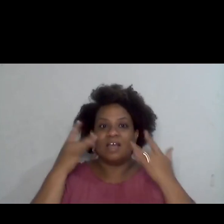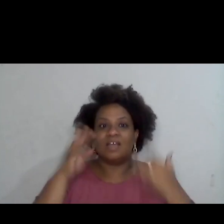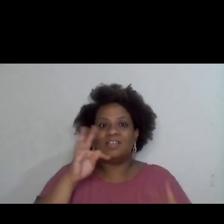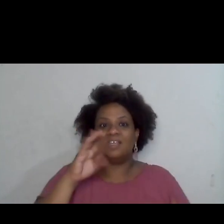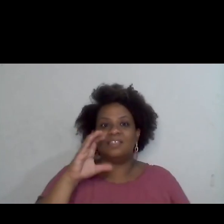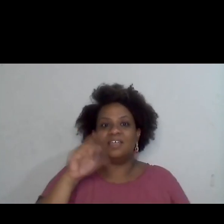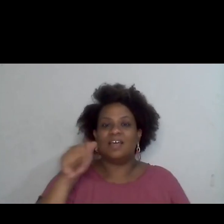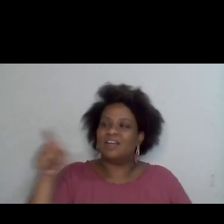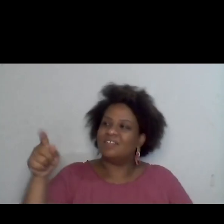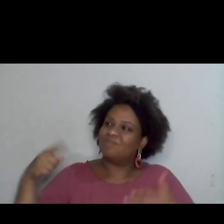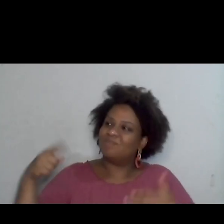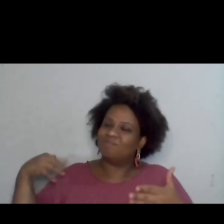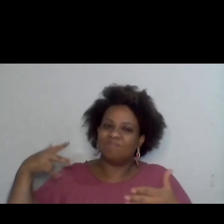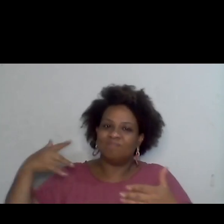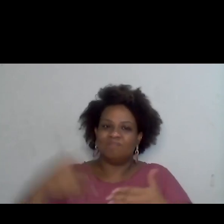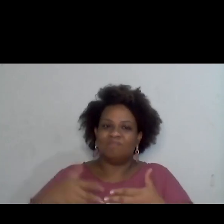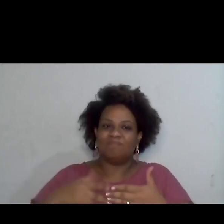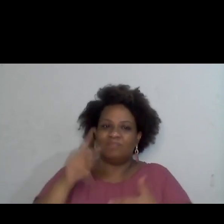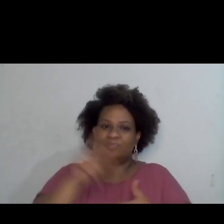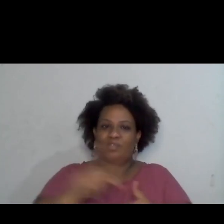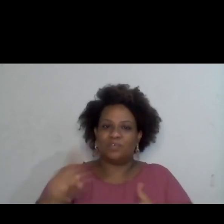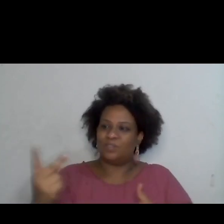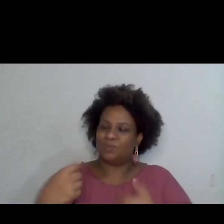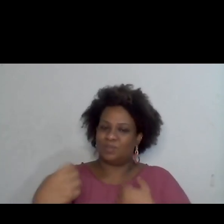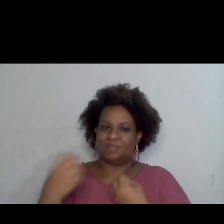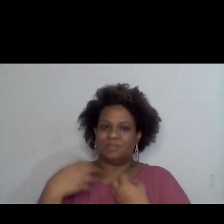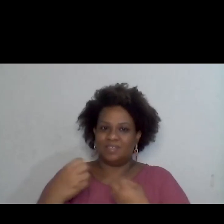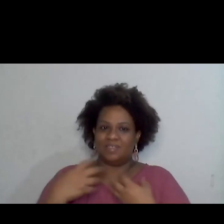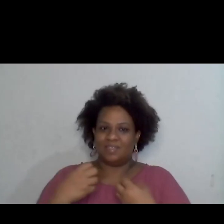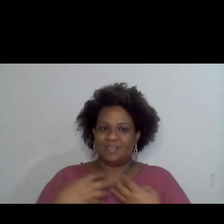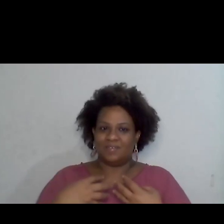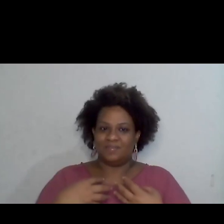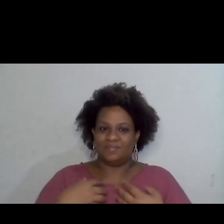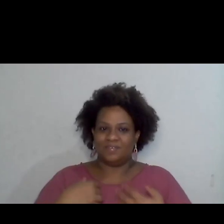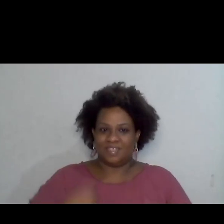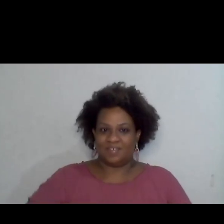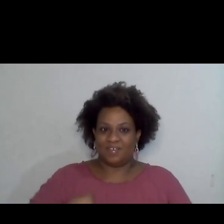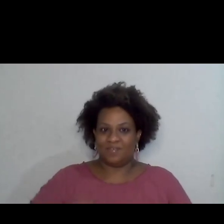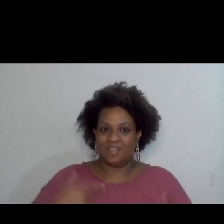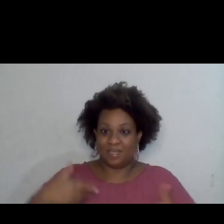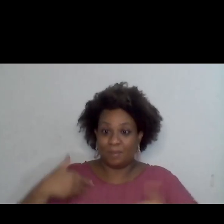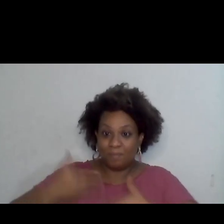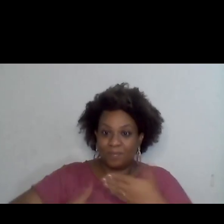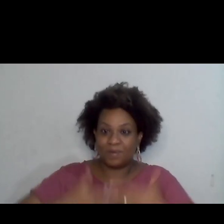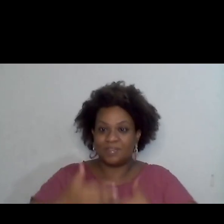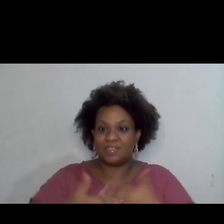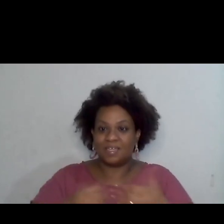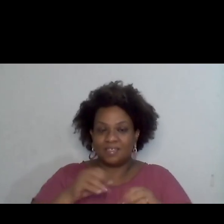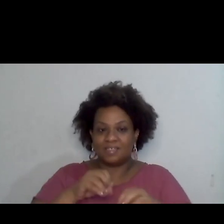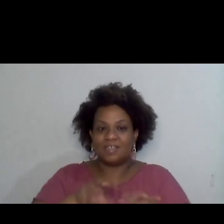lugar, Gica e Juliana Calarc. Eu tenho muita lembrança do que foi esse processo de formação, apesar de ter tanto